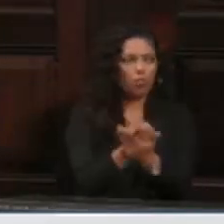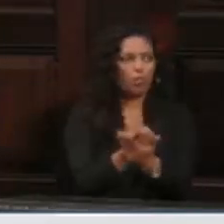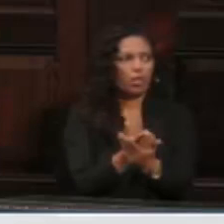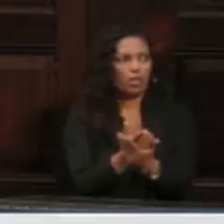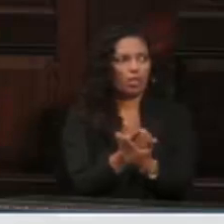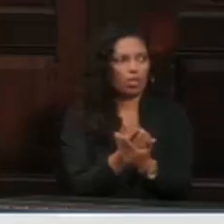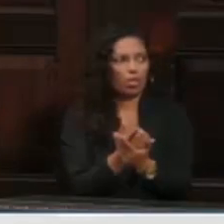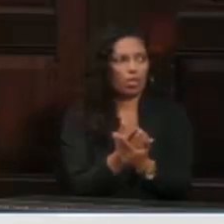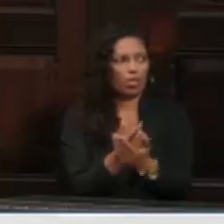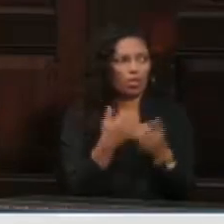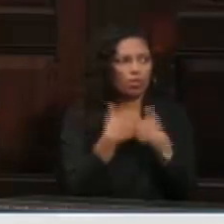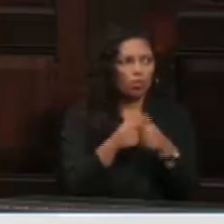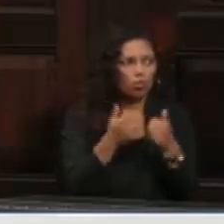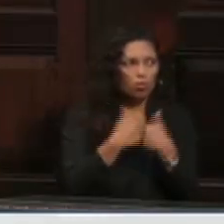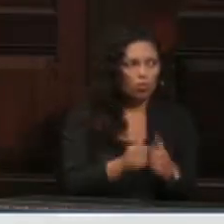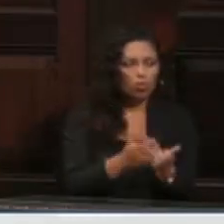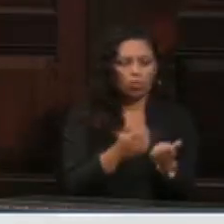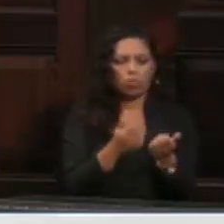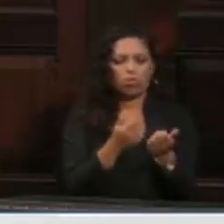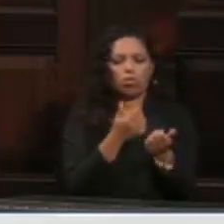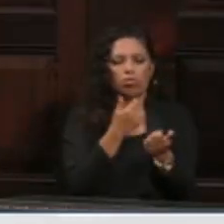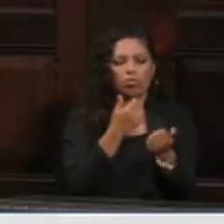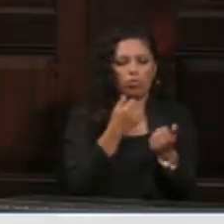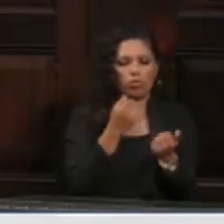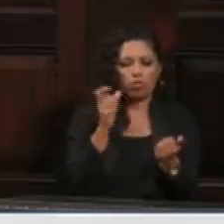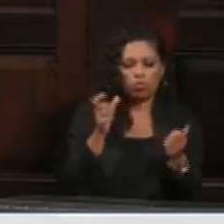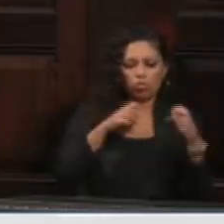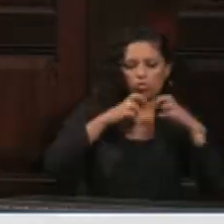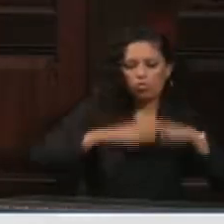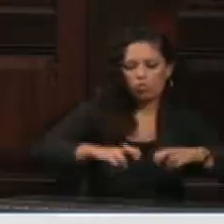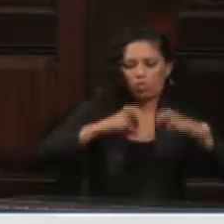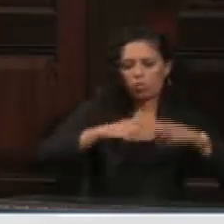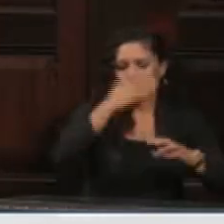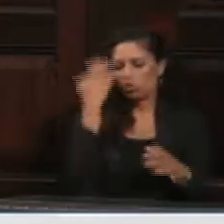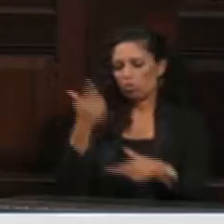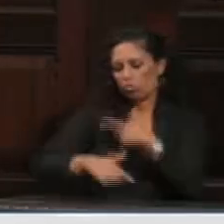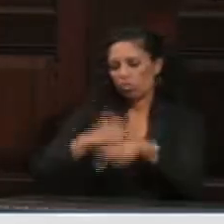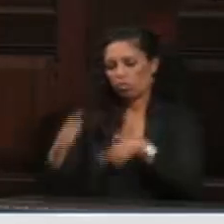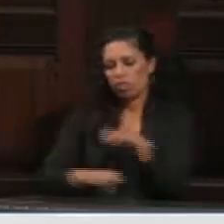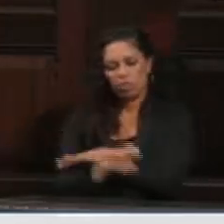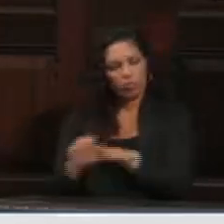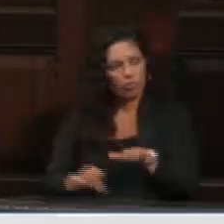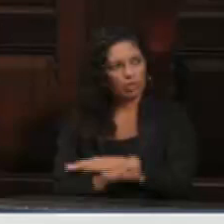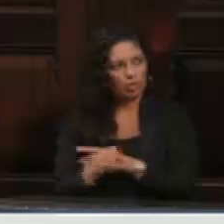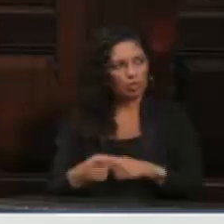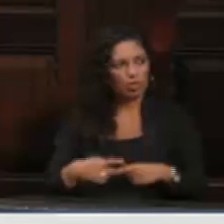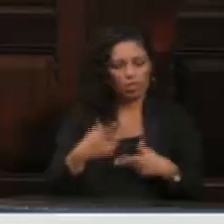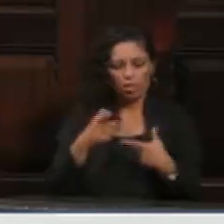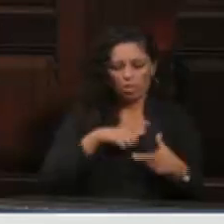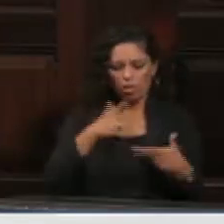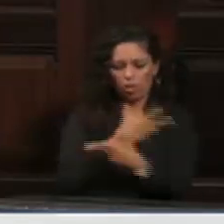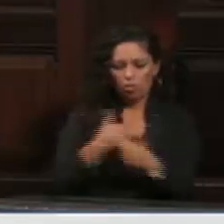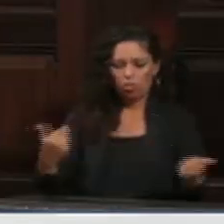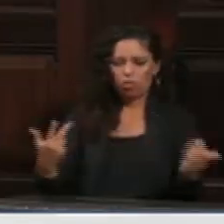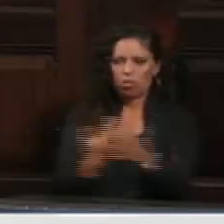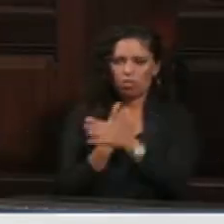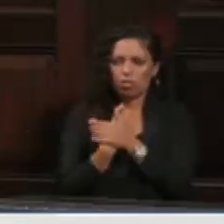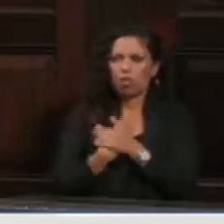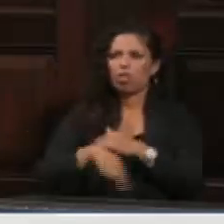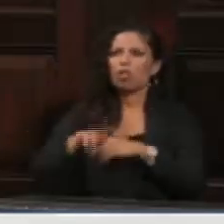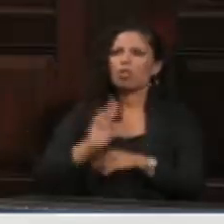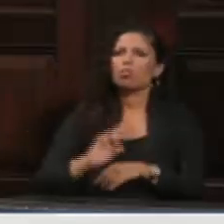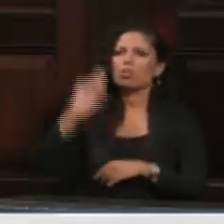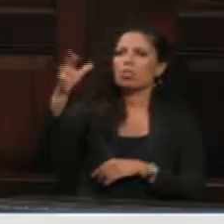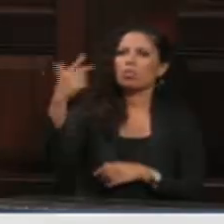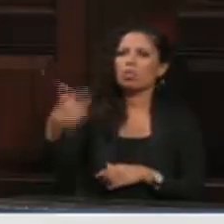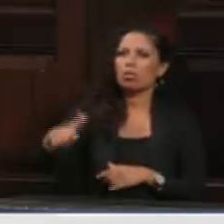o transporte do seu empregado, da sua empregada. Então, para além dos crimes, a irresponsabilidade de uma